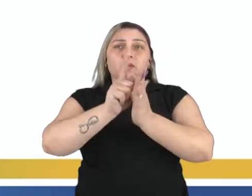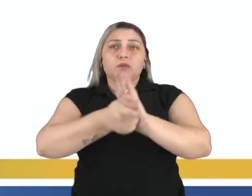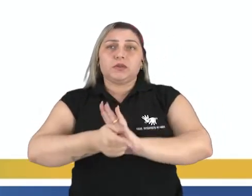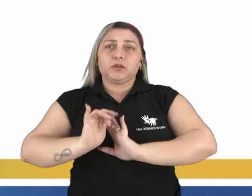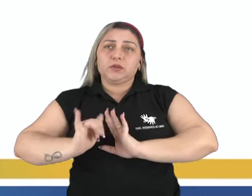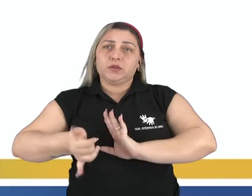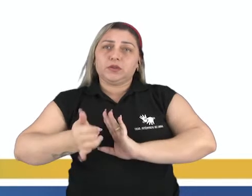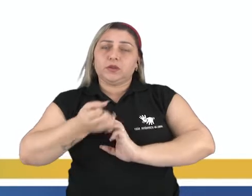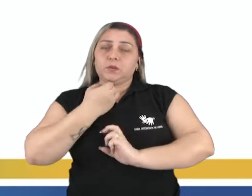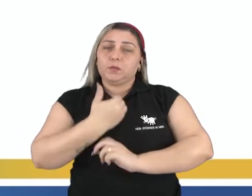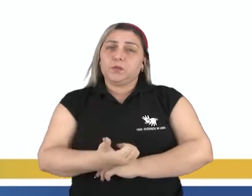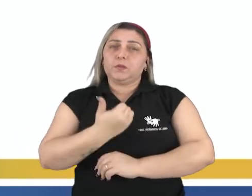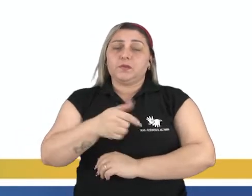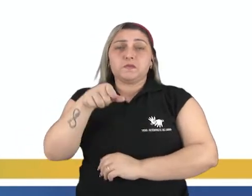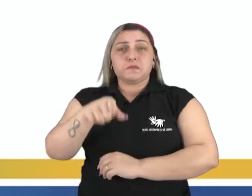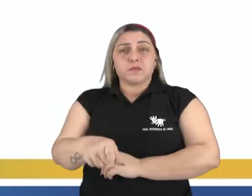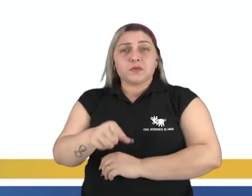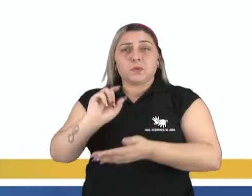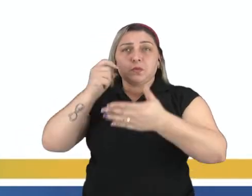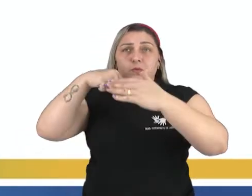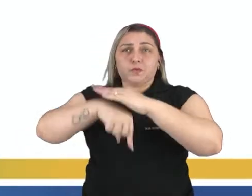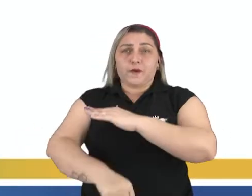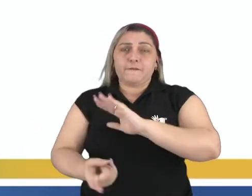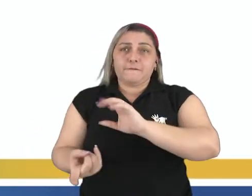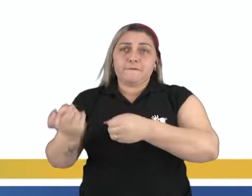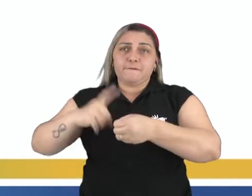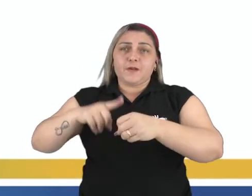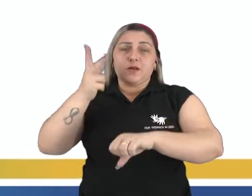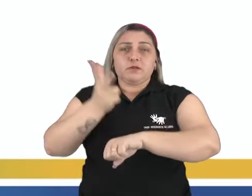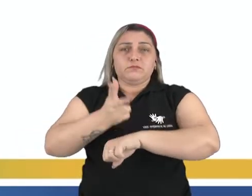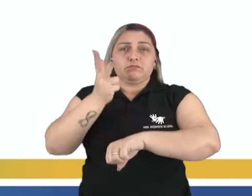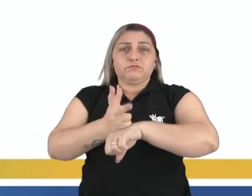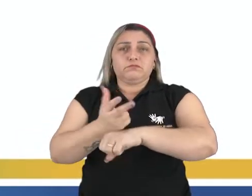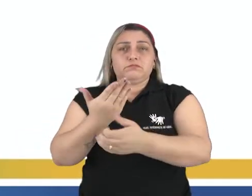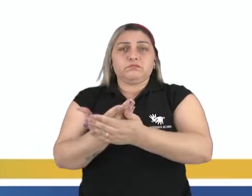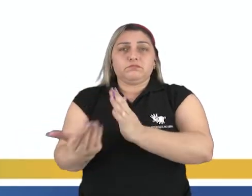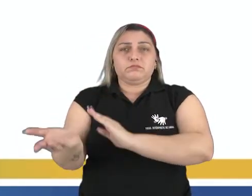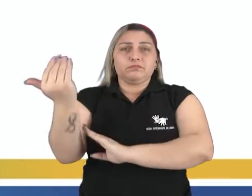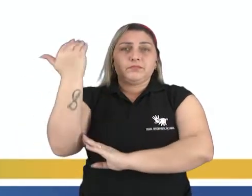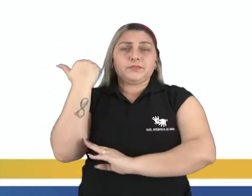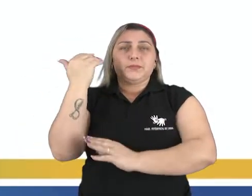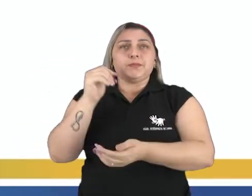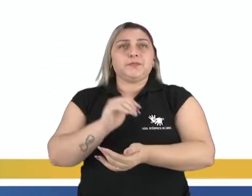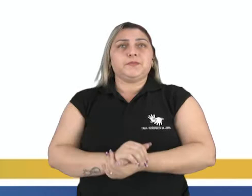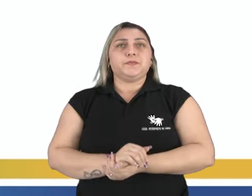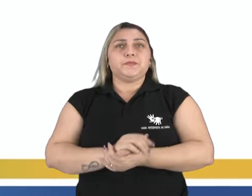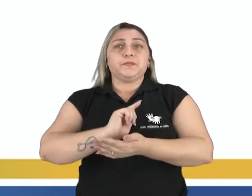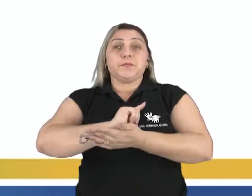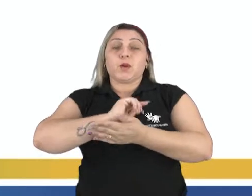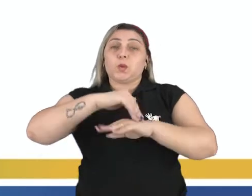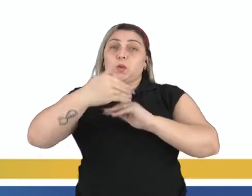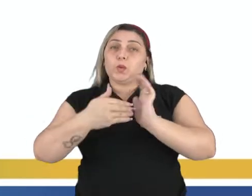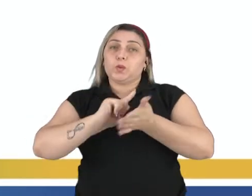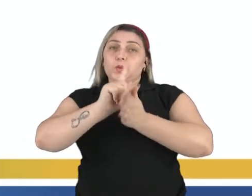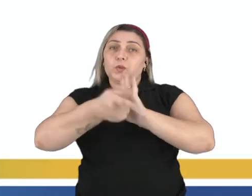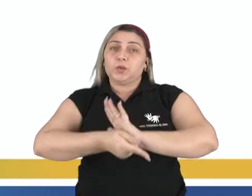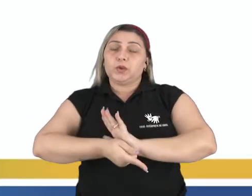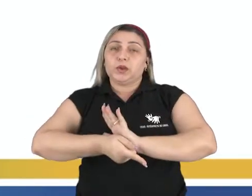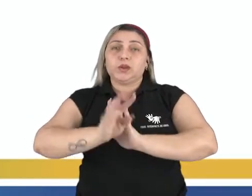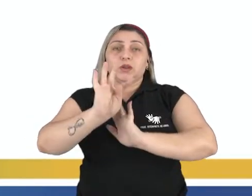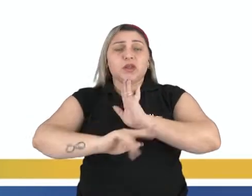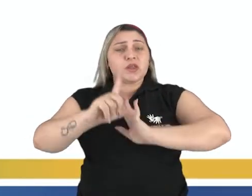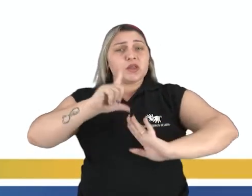textual tá bom que você quiser se aprofundar Você volta na aula anterior tá E hoje é todo gênero